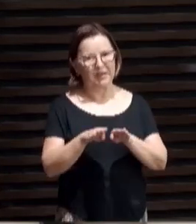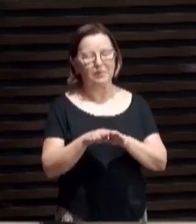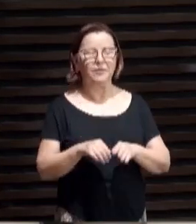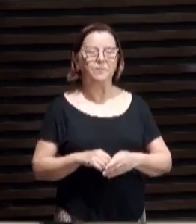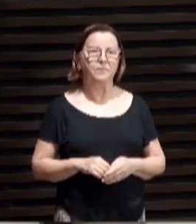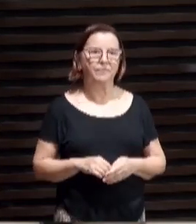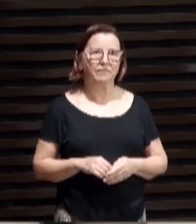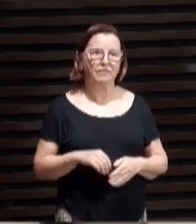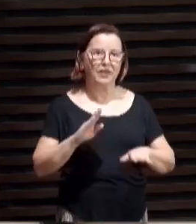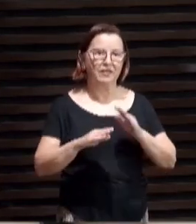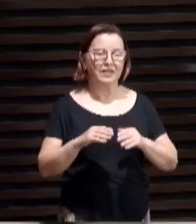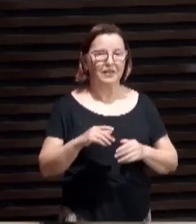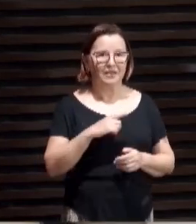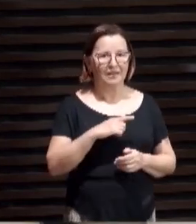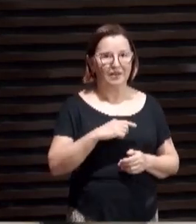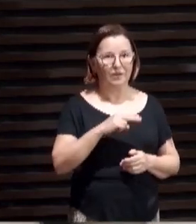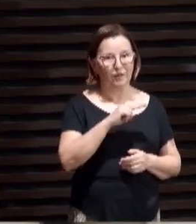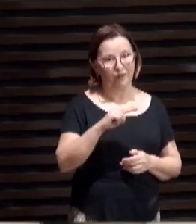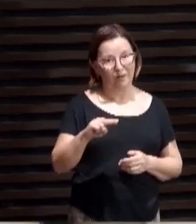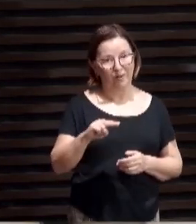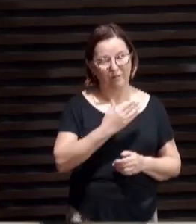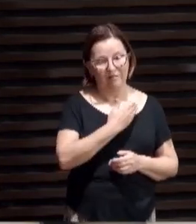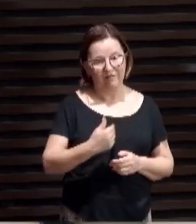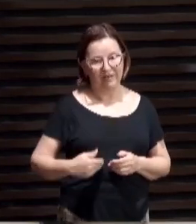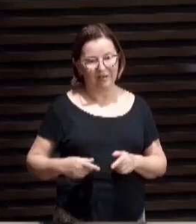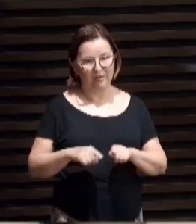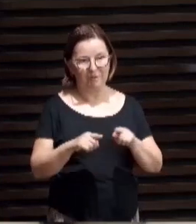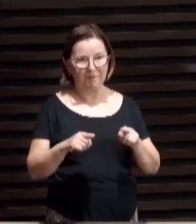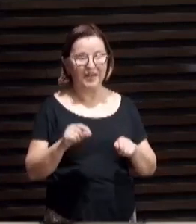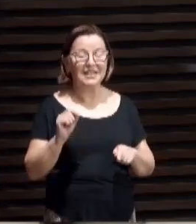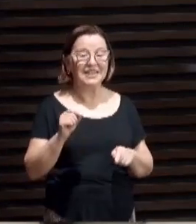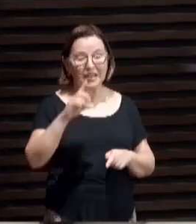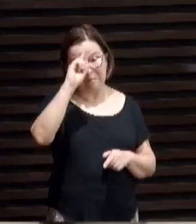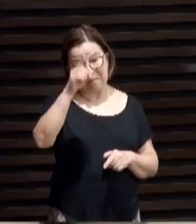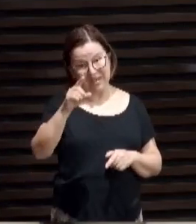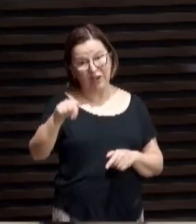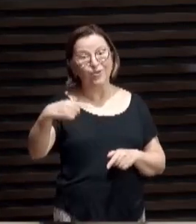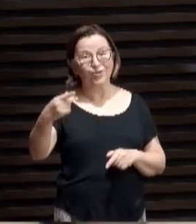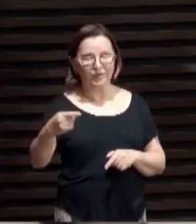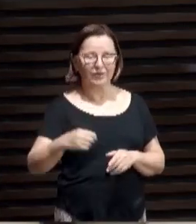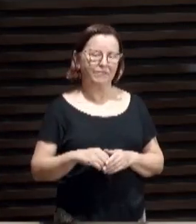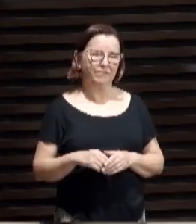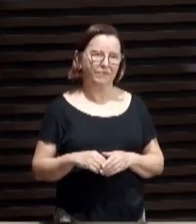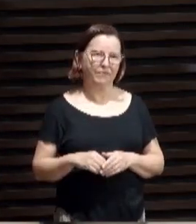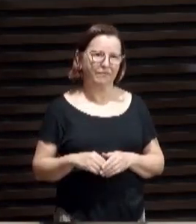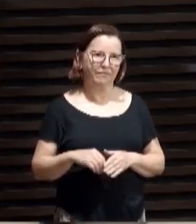do poder, mas quem governa são outros. E possivelmente o